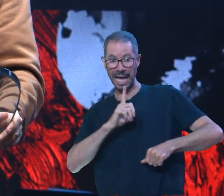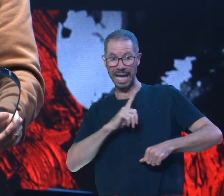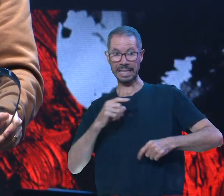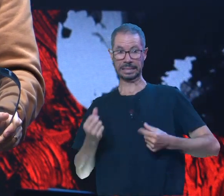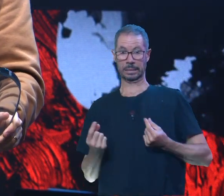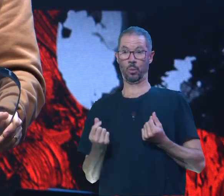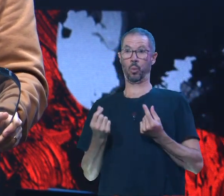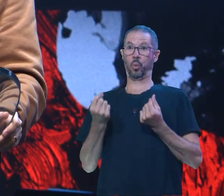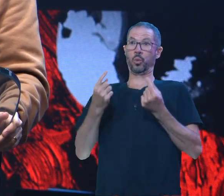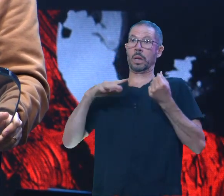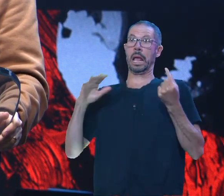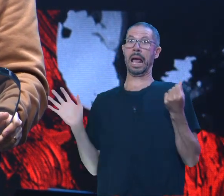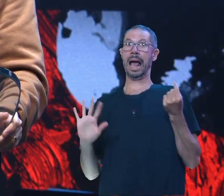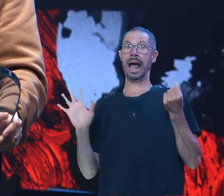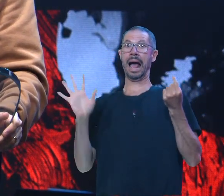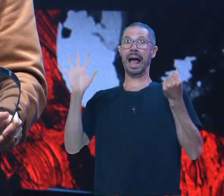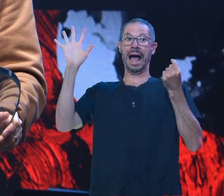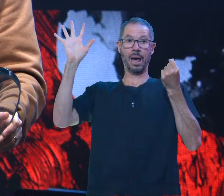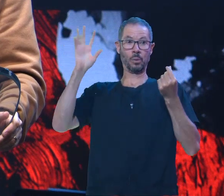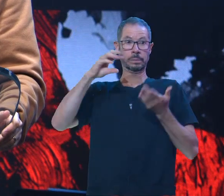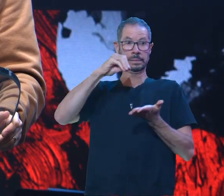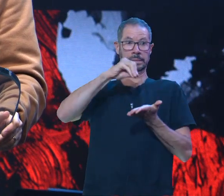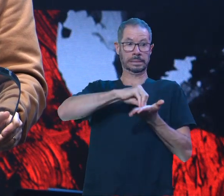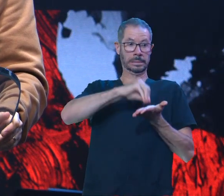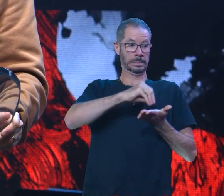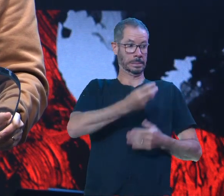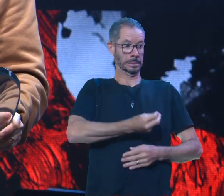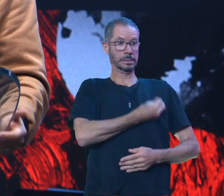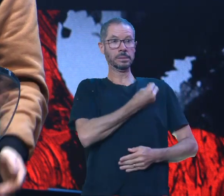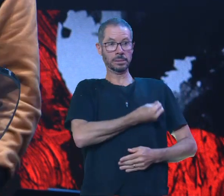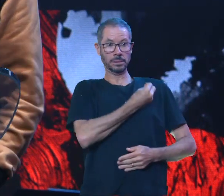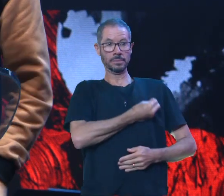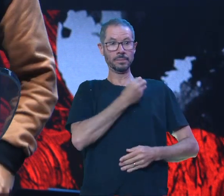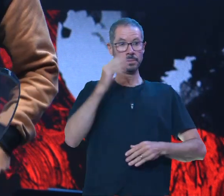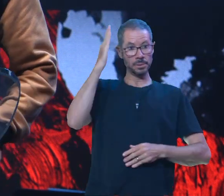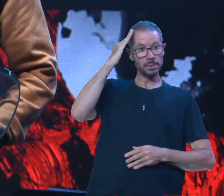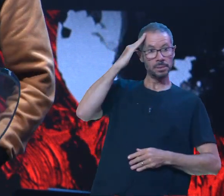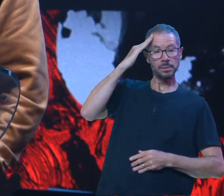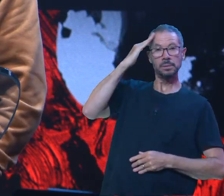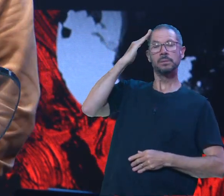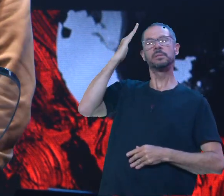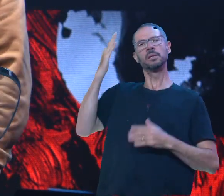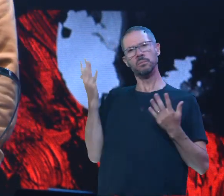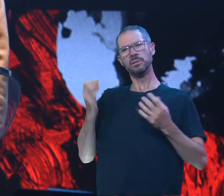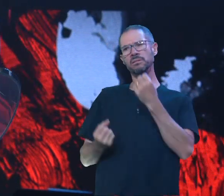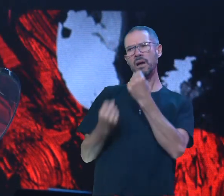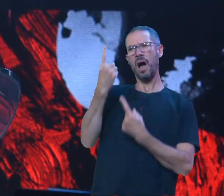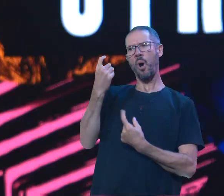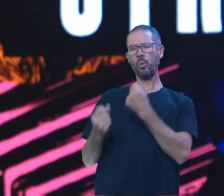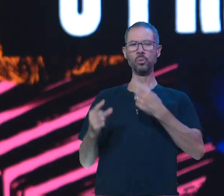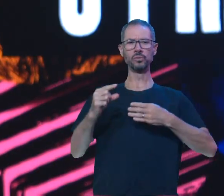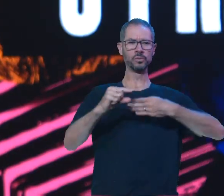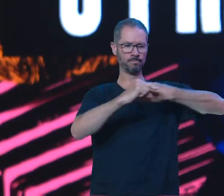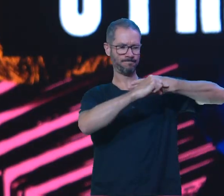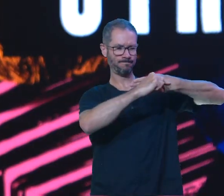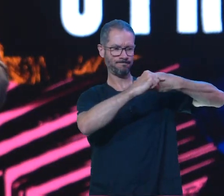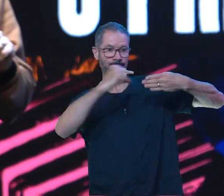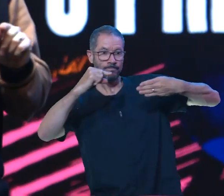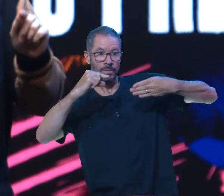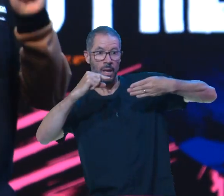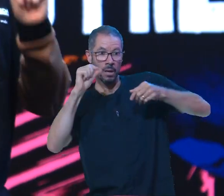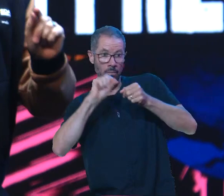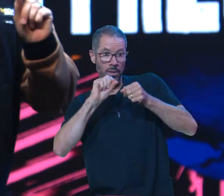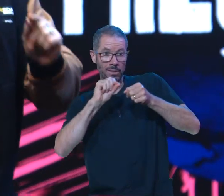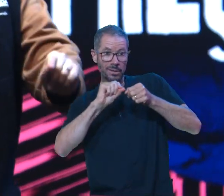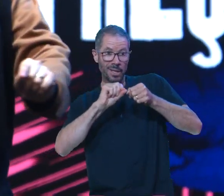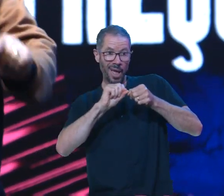preço é um preço alto que precisa ser colocado nas nossas vidas. E sabe, alguns personagens fizeram isso,